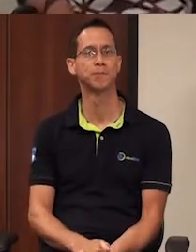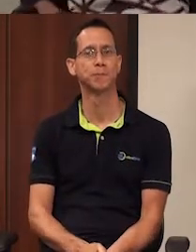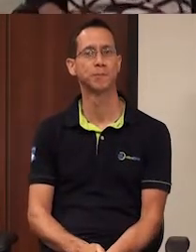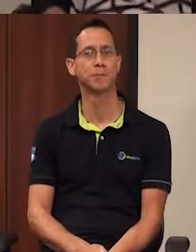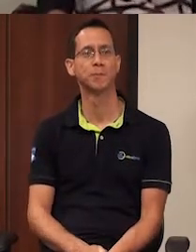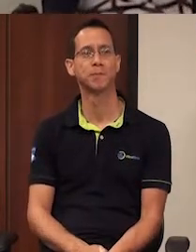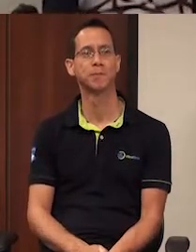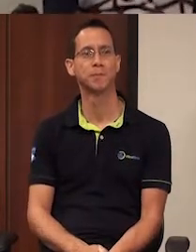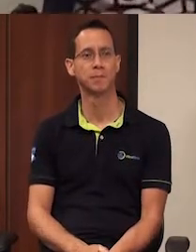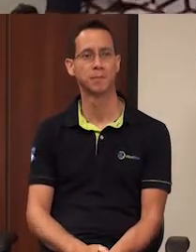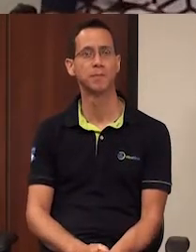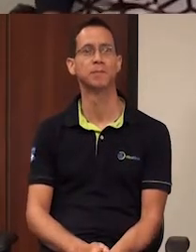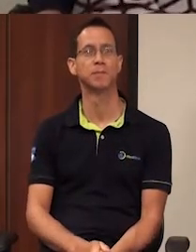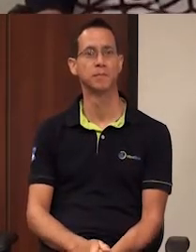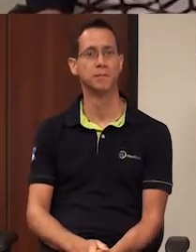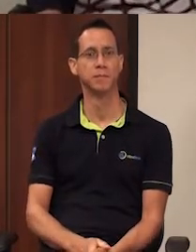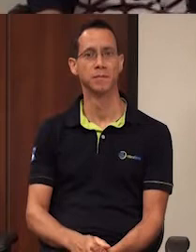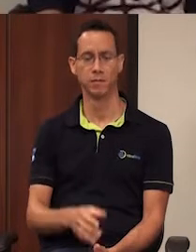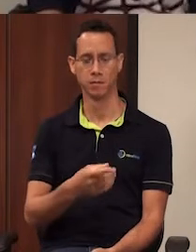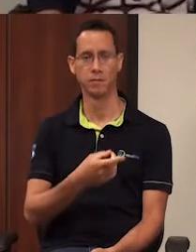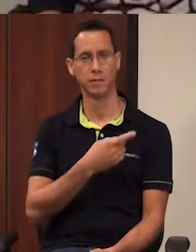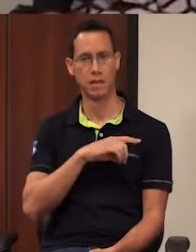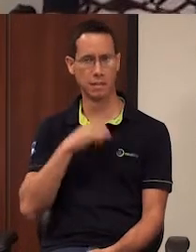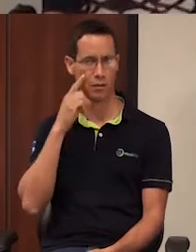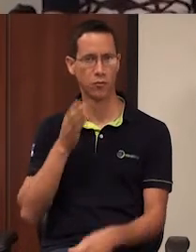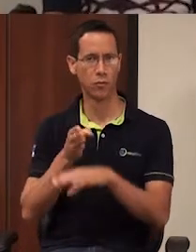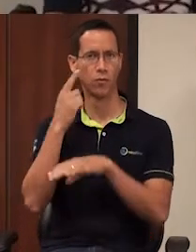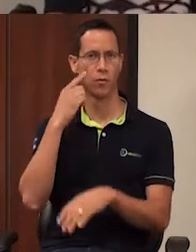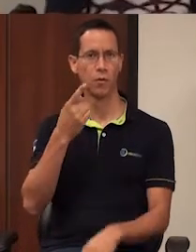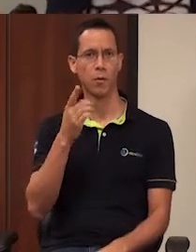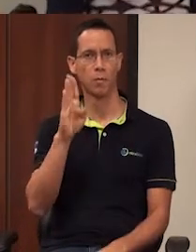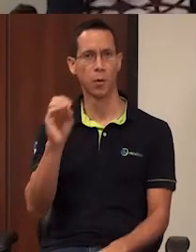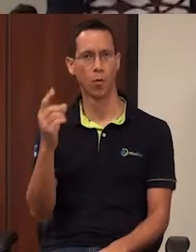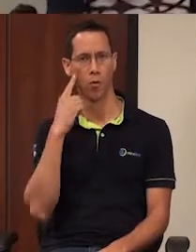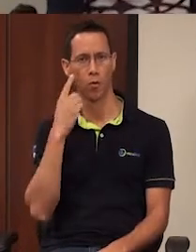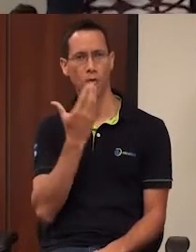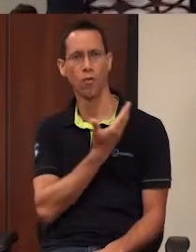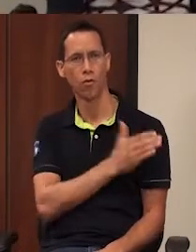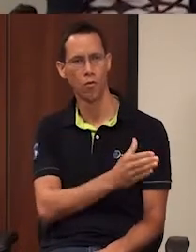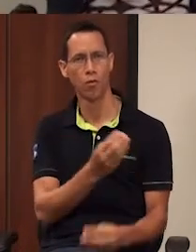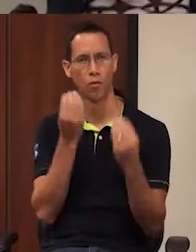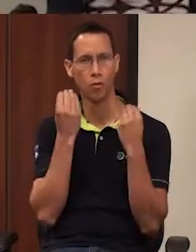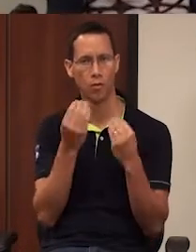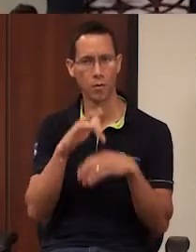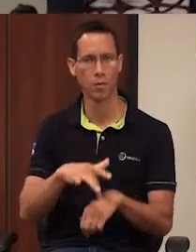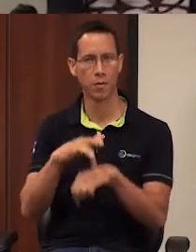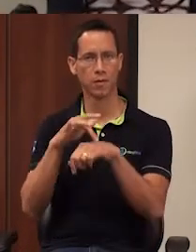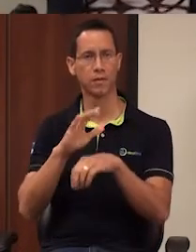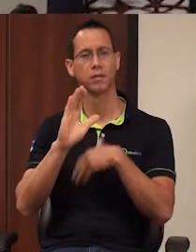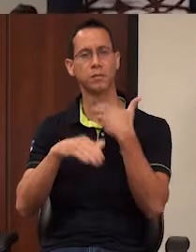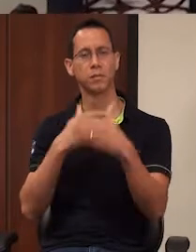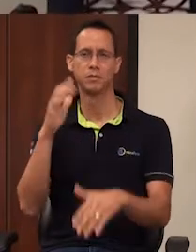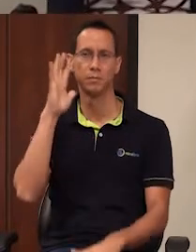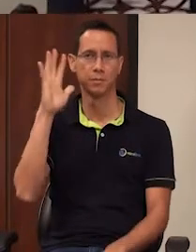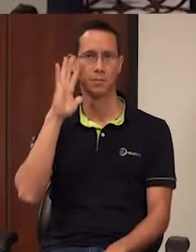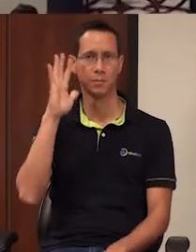B.O. Eu ia fazer B.O. Aquela discriminação, absurdo. Mas aí depois eu